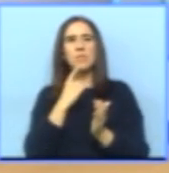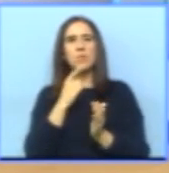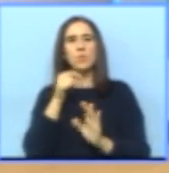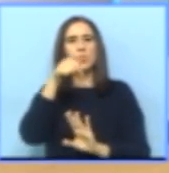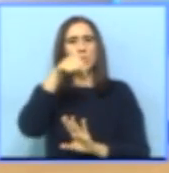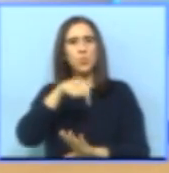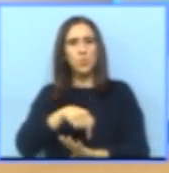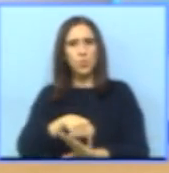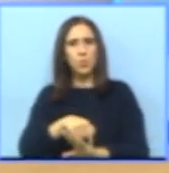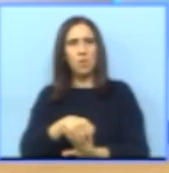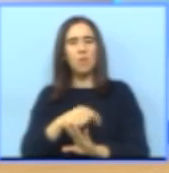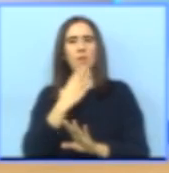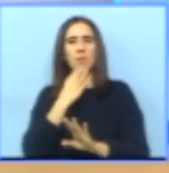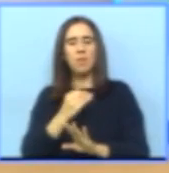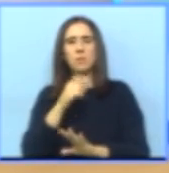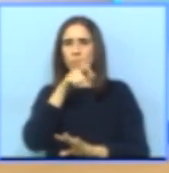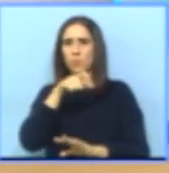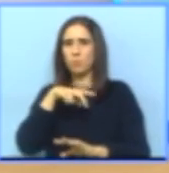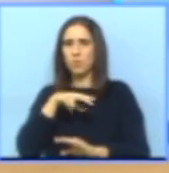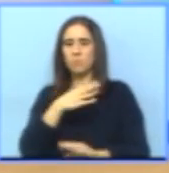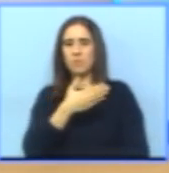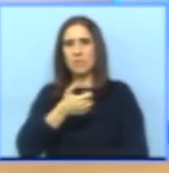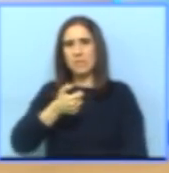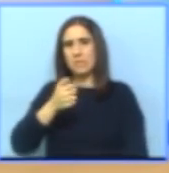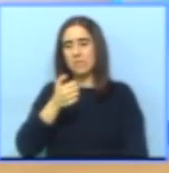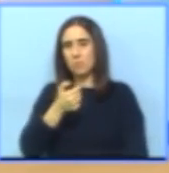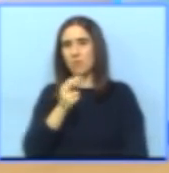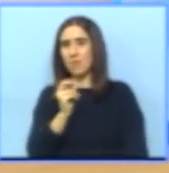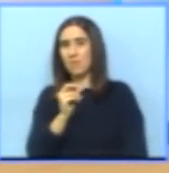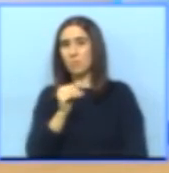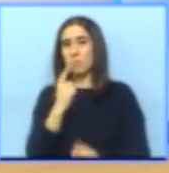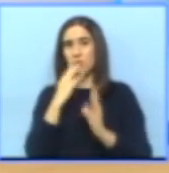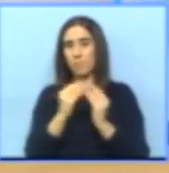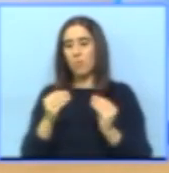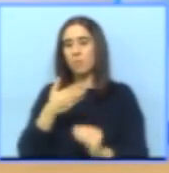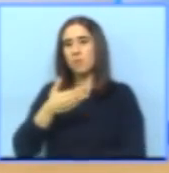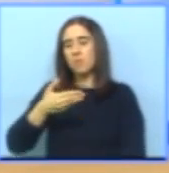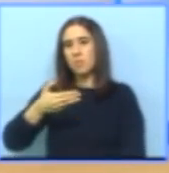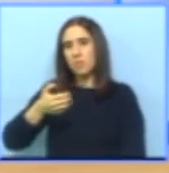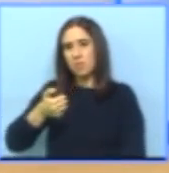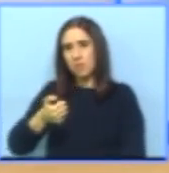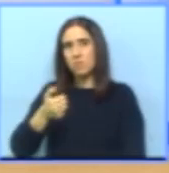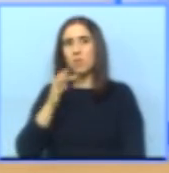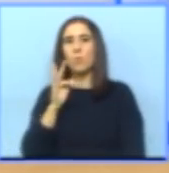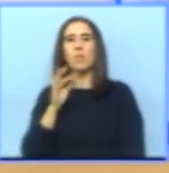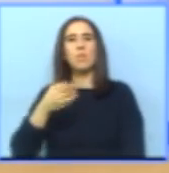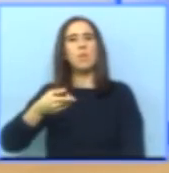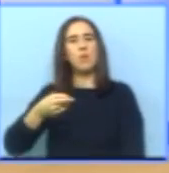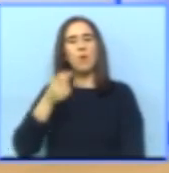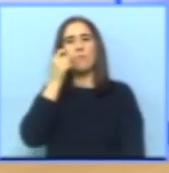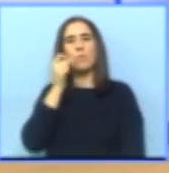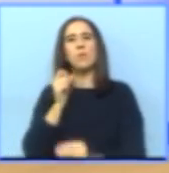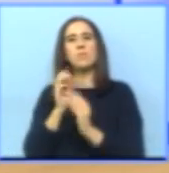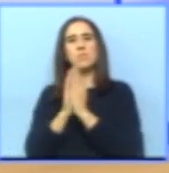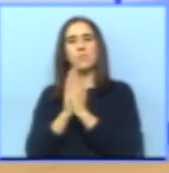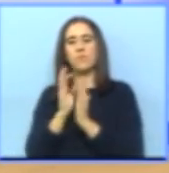Os portugueses chegam em 1543 ao Japão e em 1549 já o São Francisco Xavier estava a